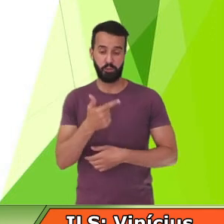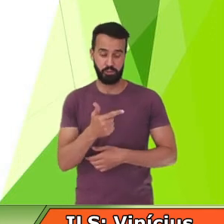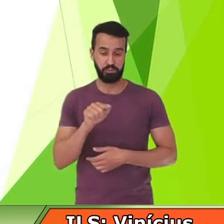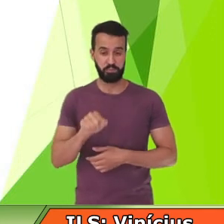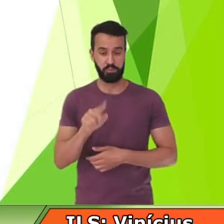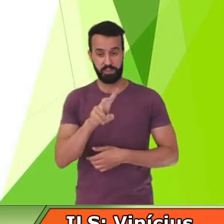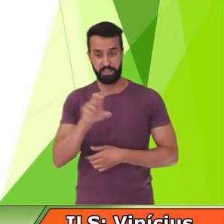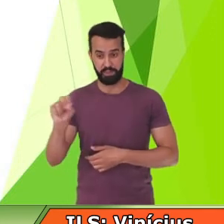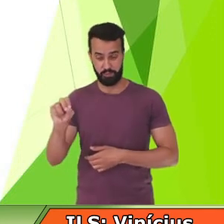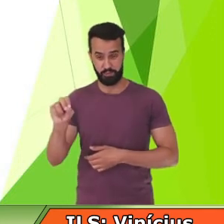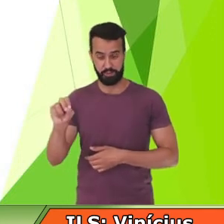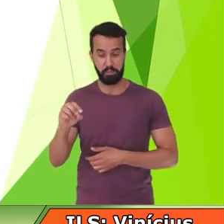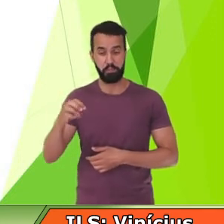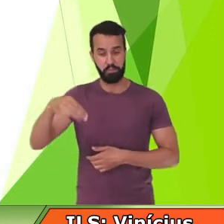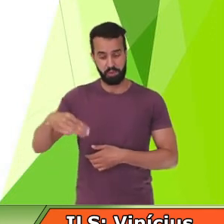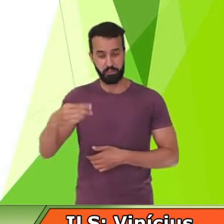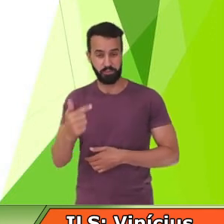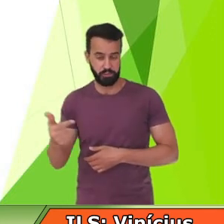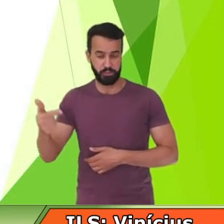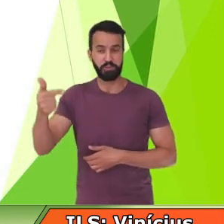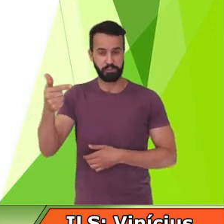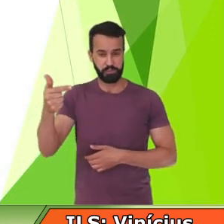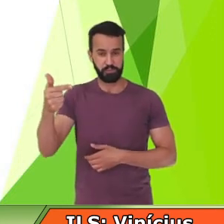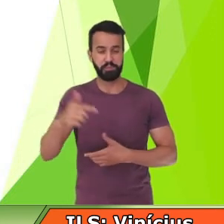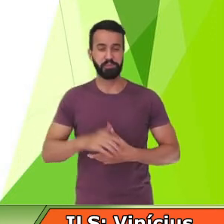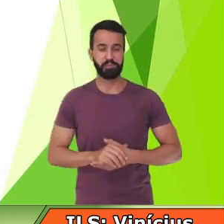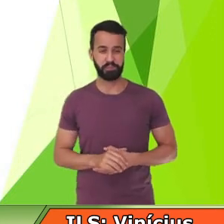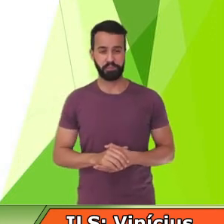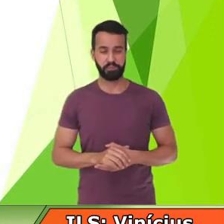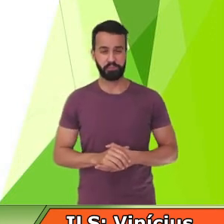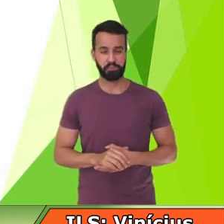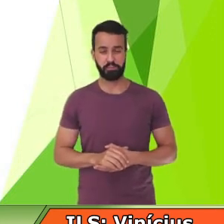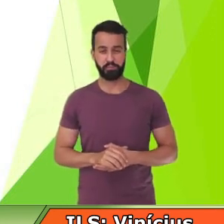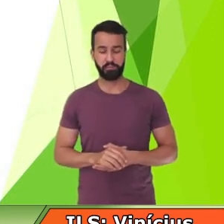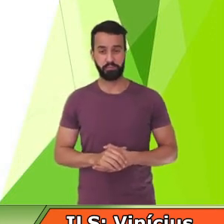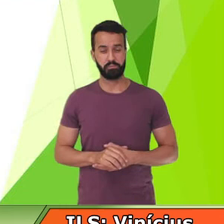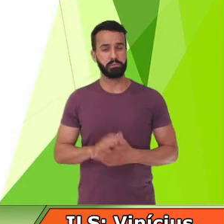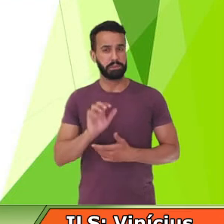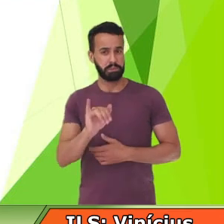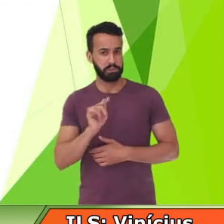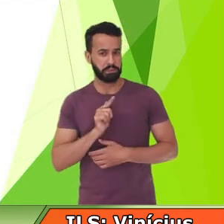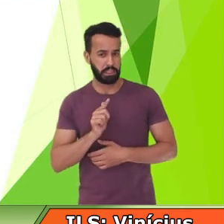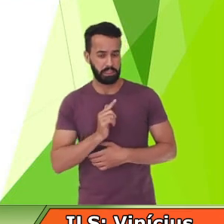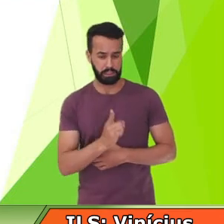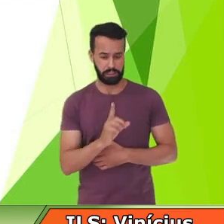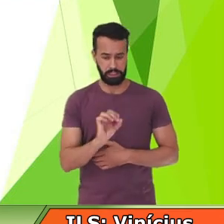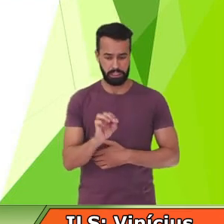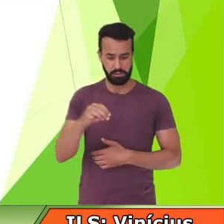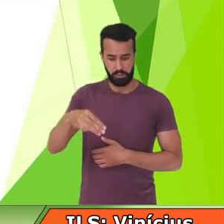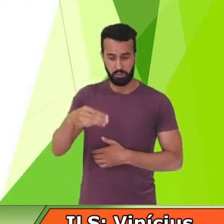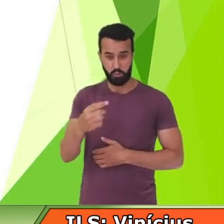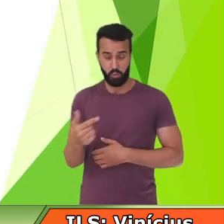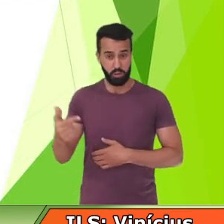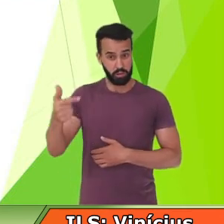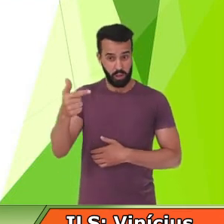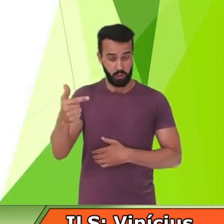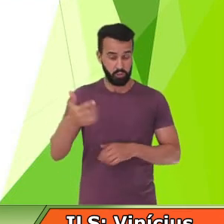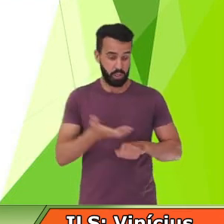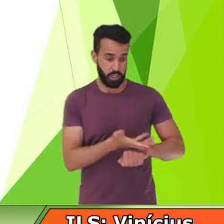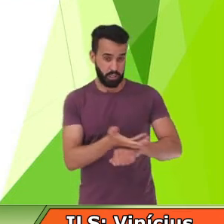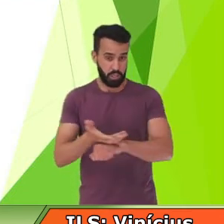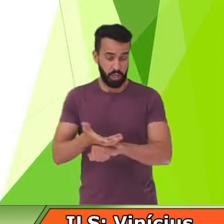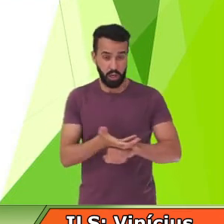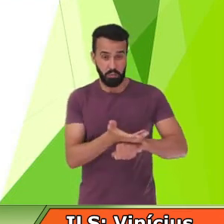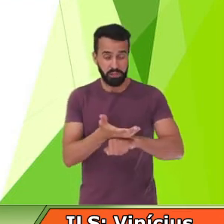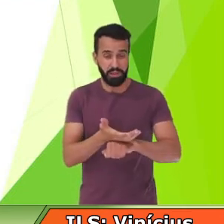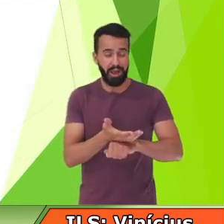2.500 metros quadrados. Para cada 10 metros quadrados de grama plantada, gasta-se um